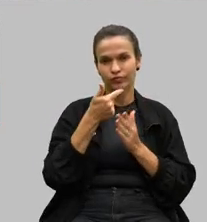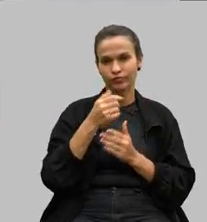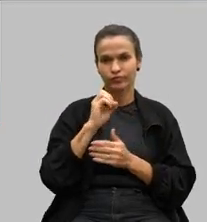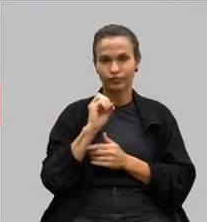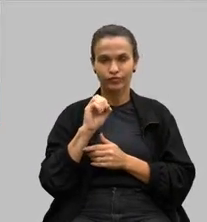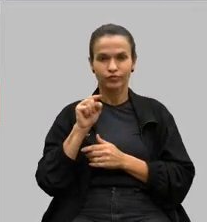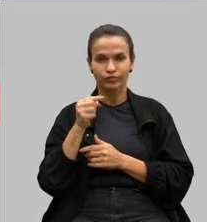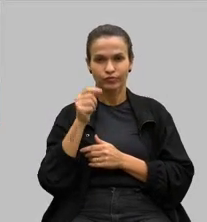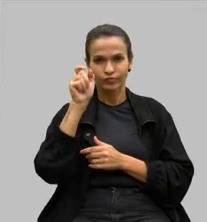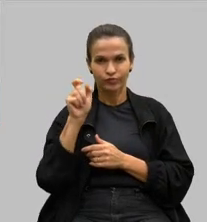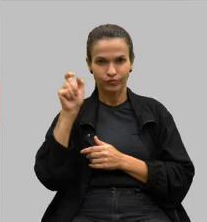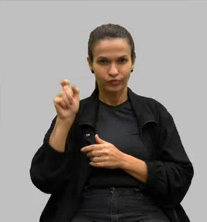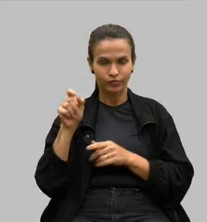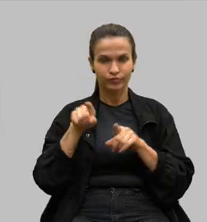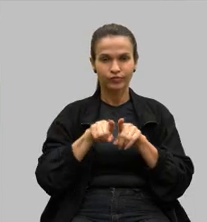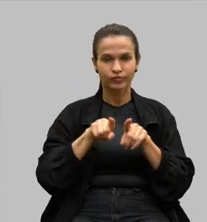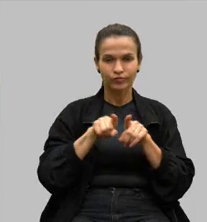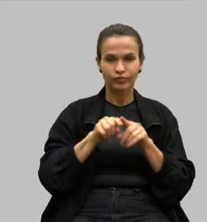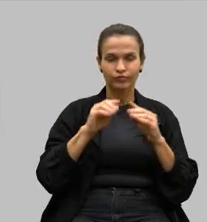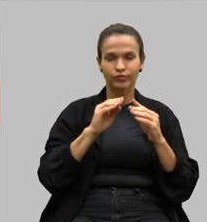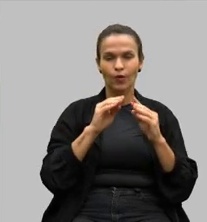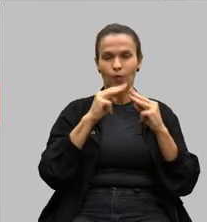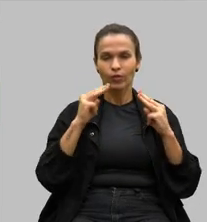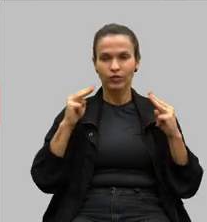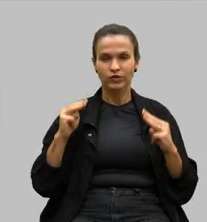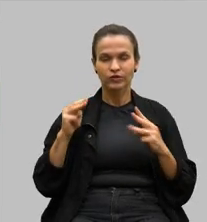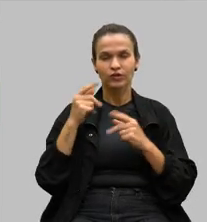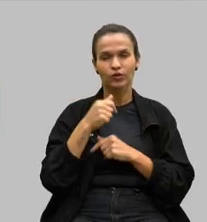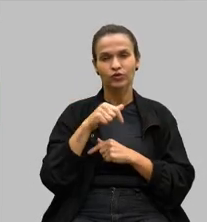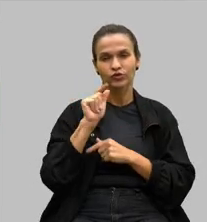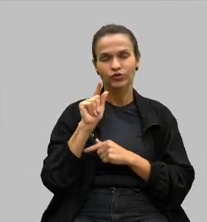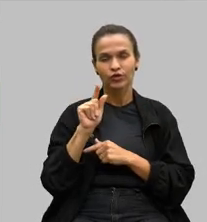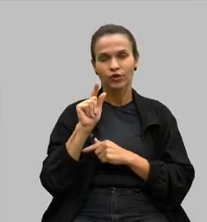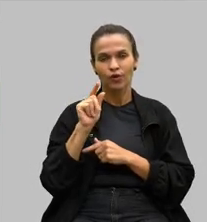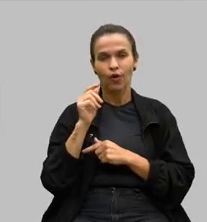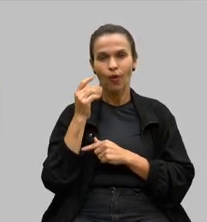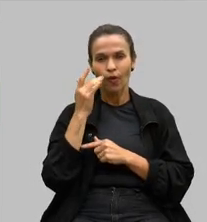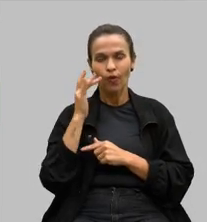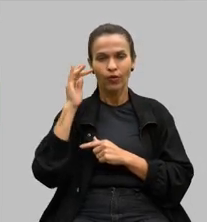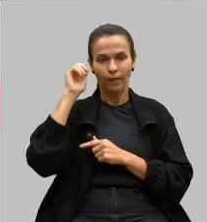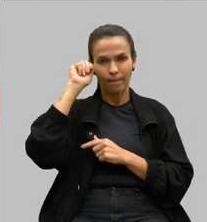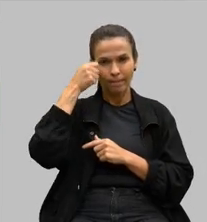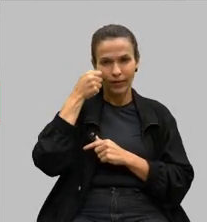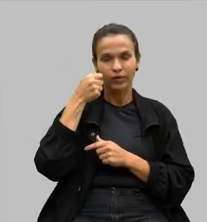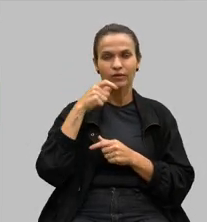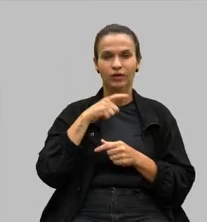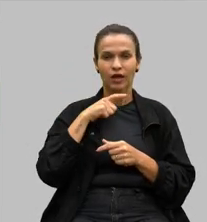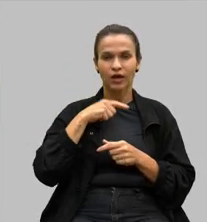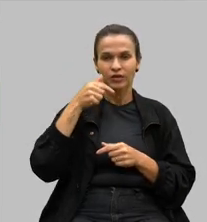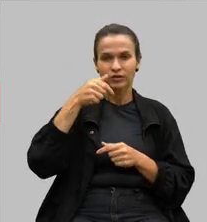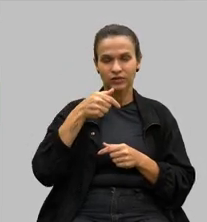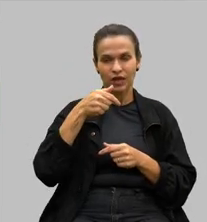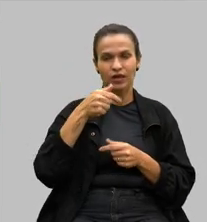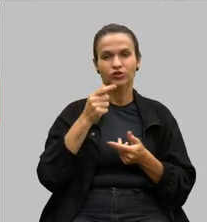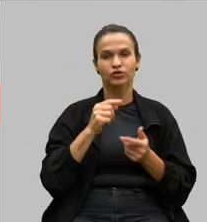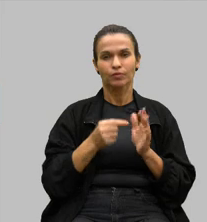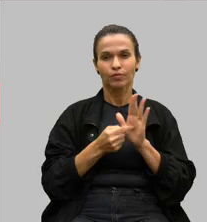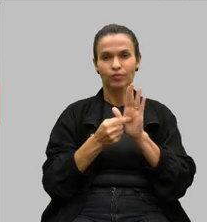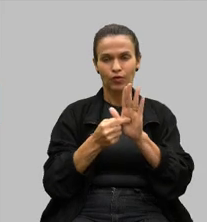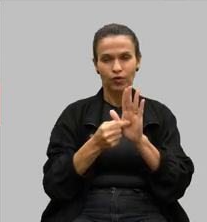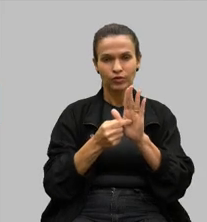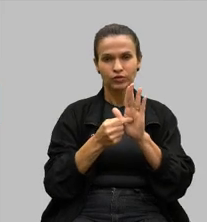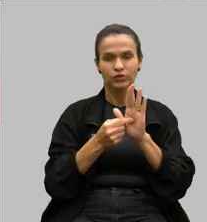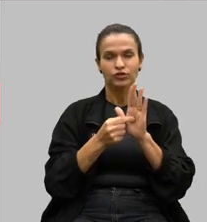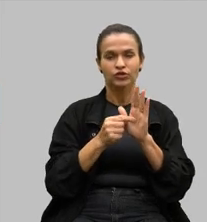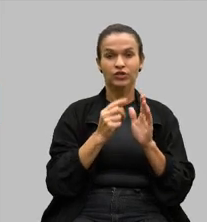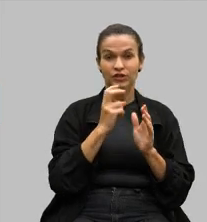de Ouro Preto 27 Exposições 20 cursos ofertados 77 peças de aco de cinco e